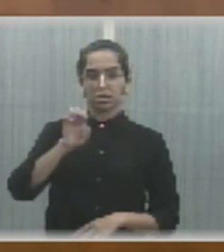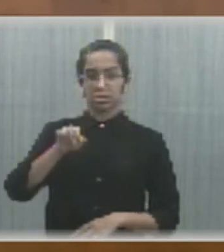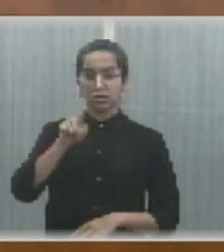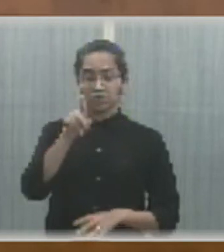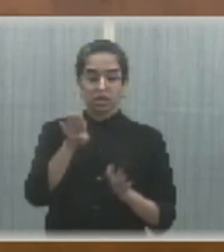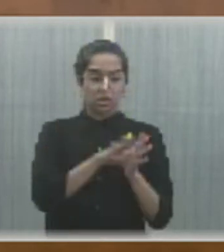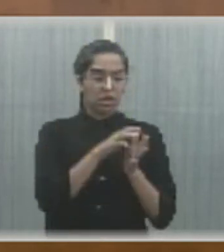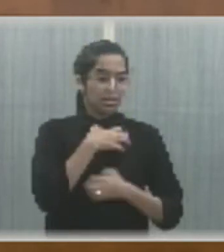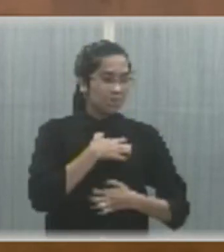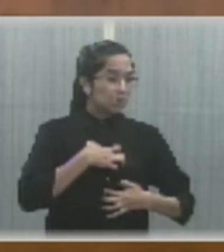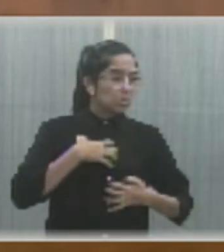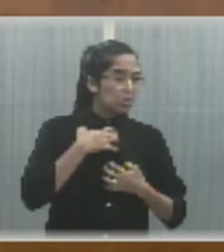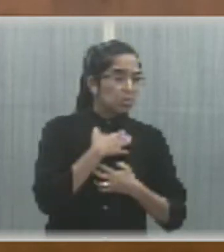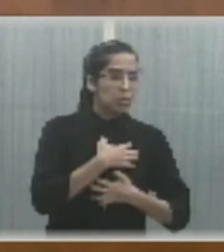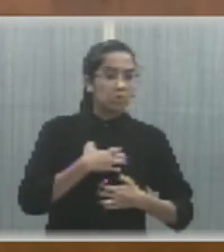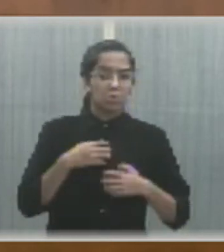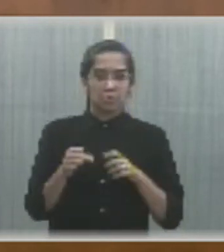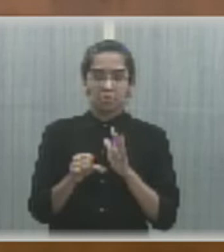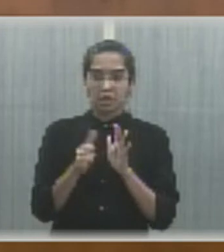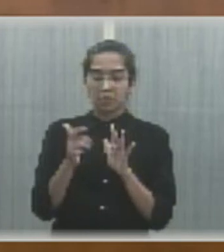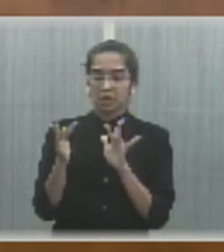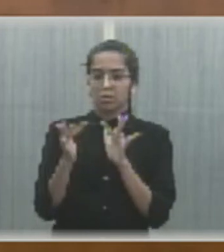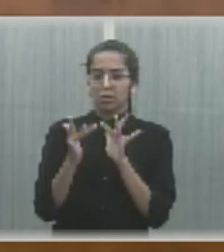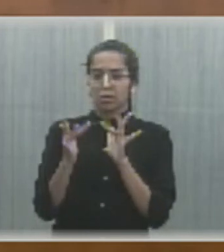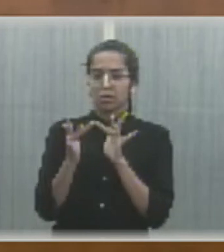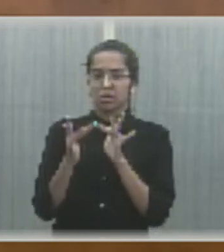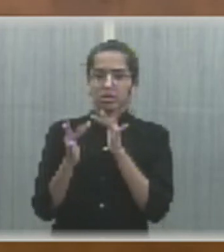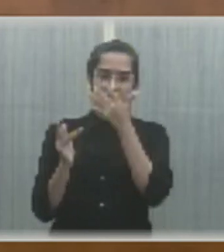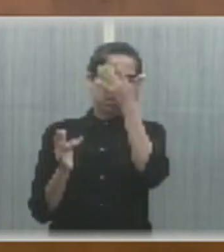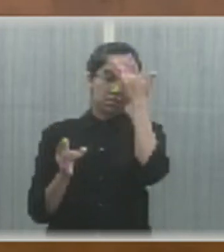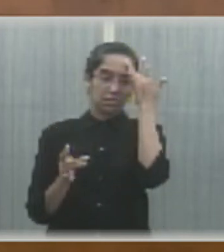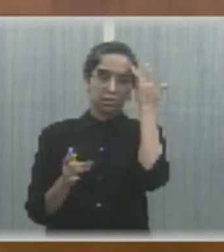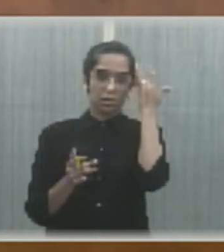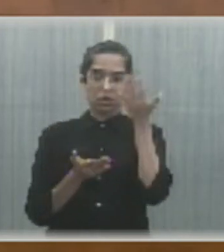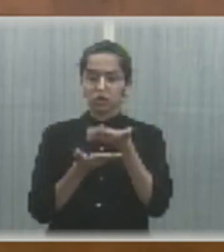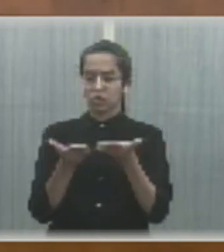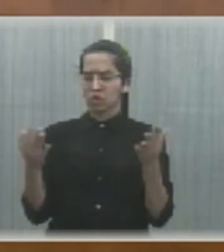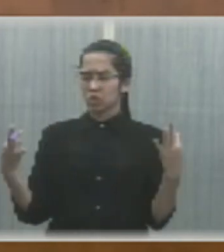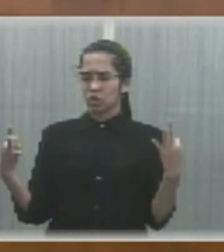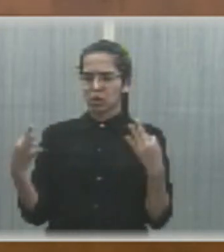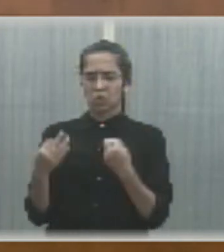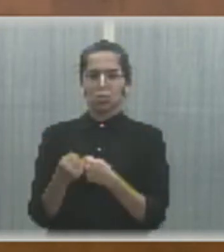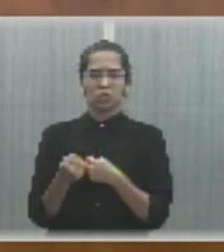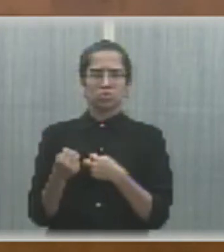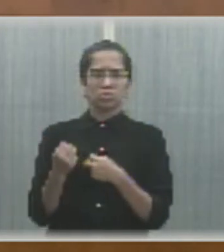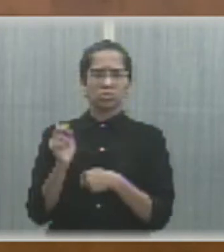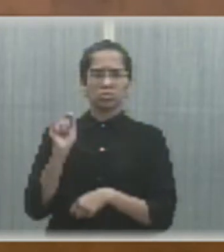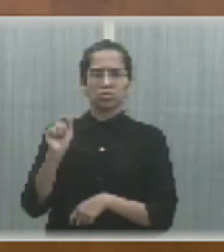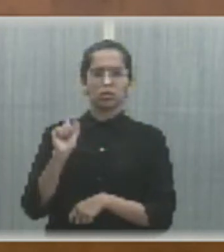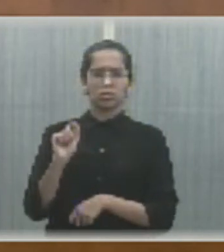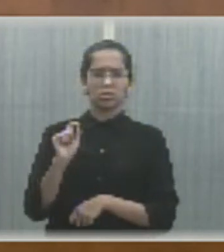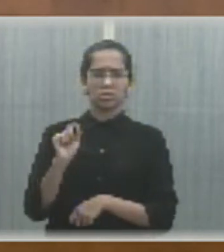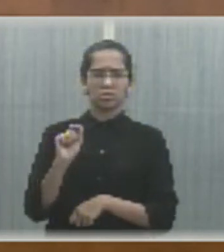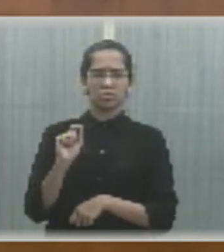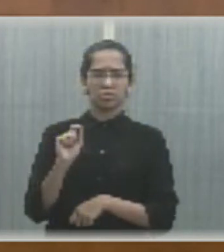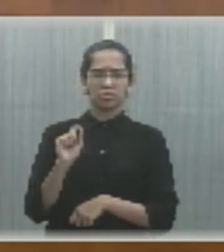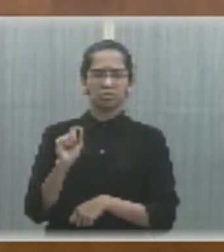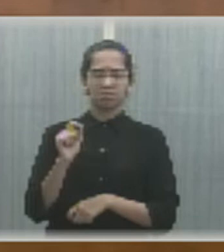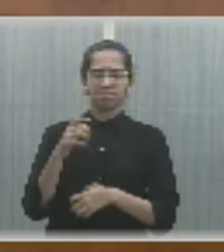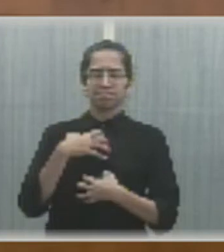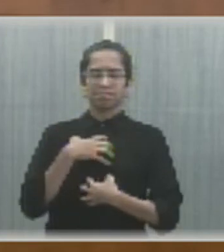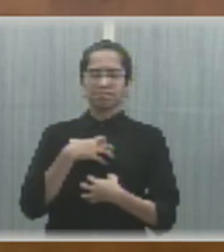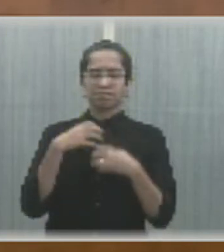aflita e o primeiro contato que você tem com todos que lhe recebem lhe traz uma